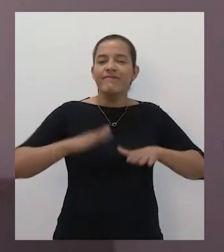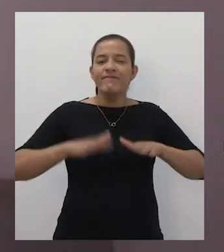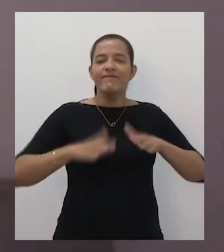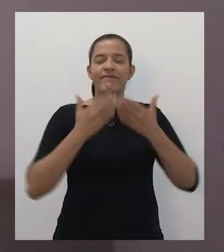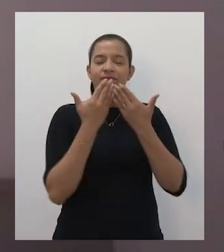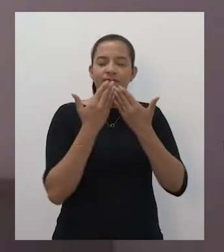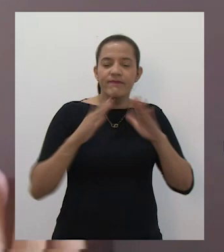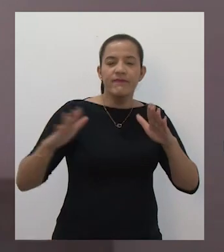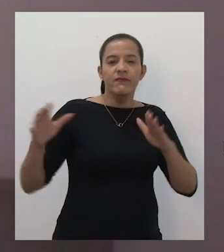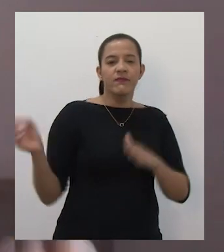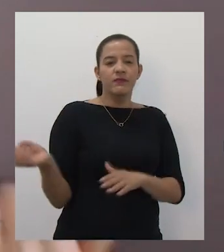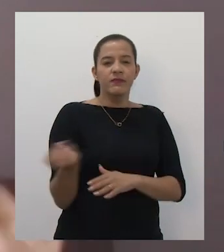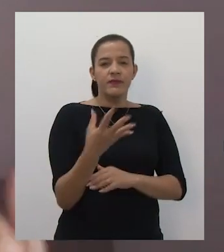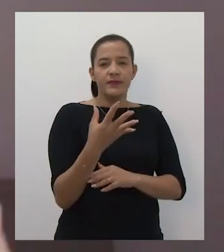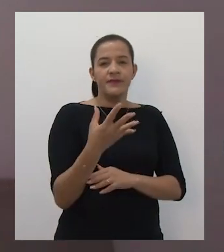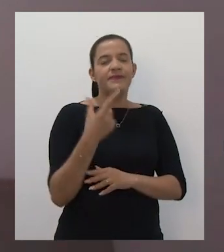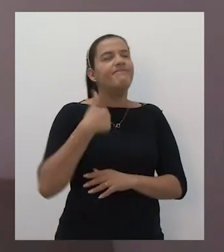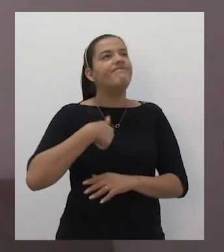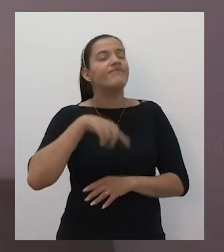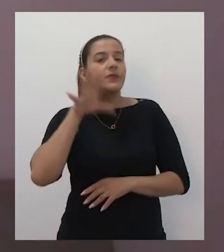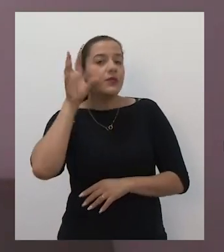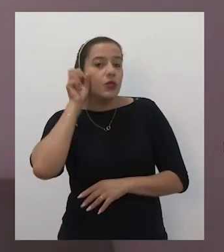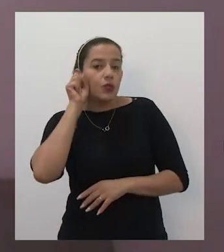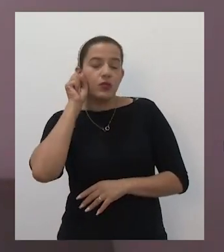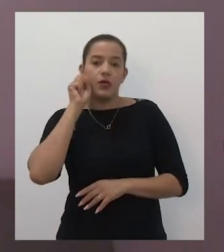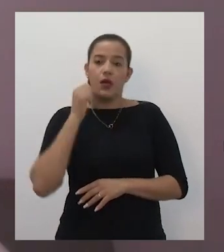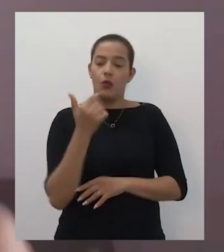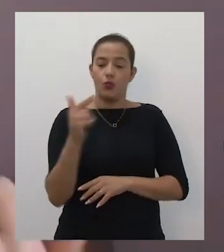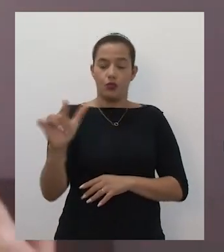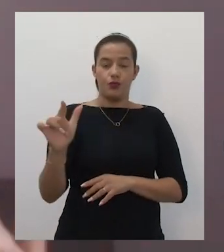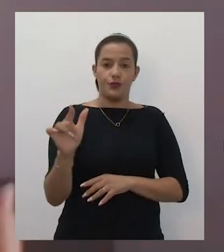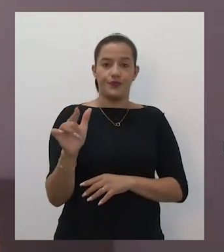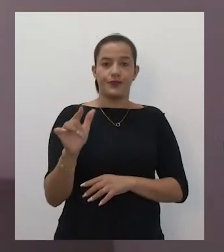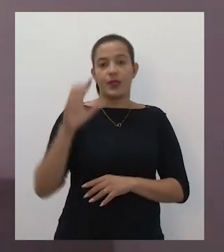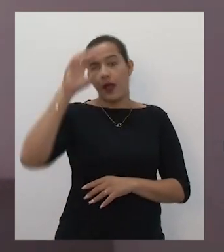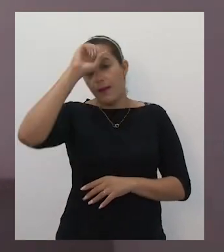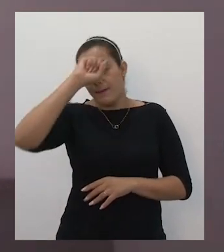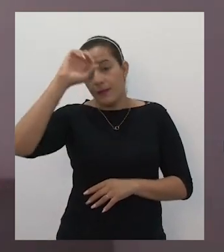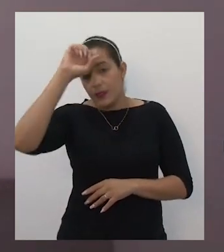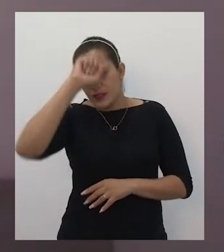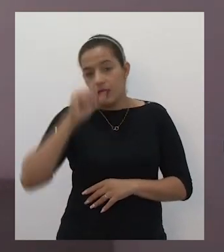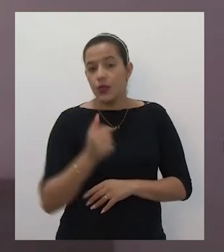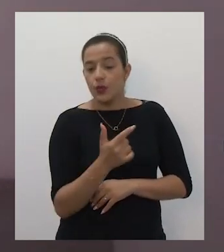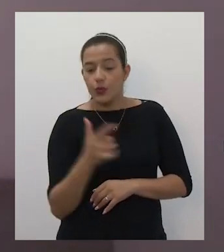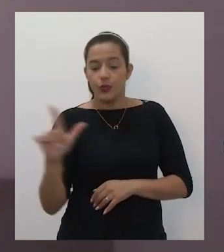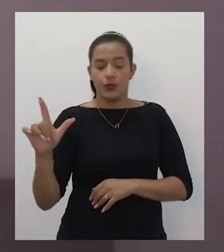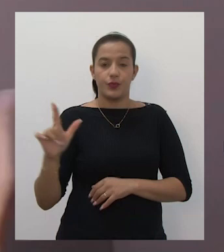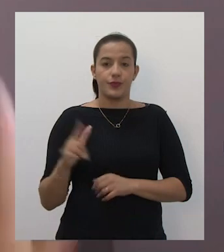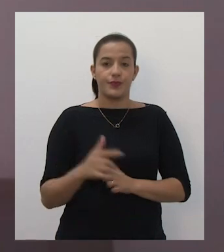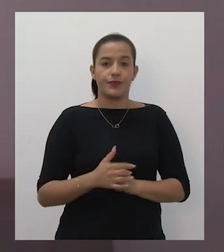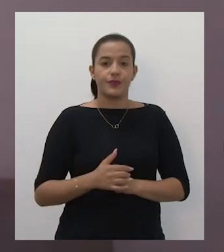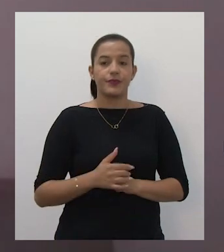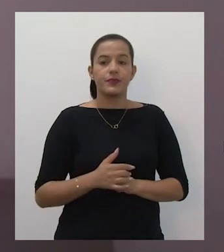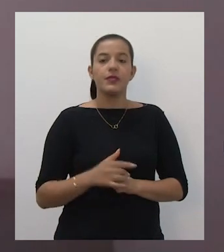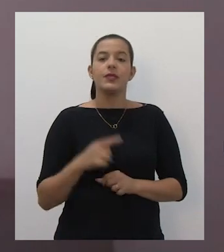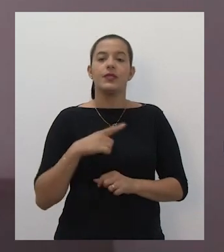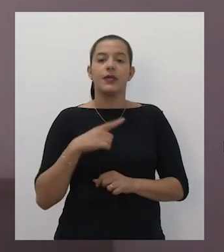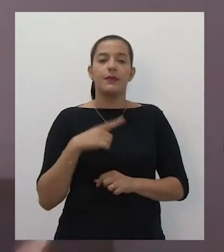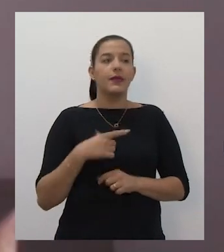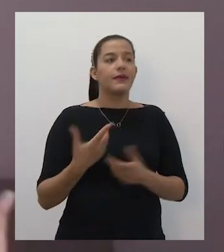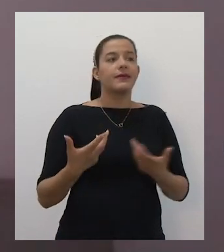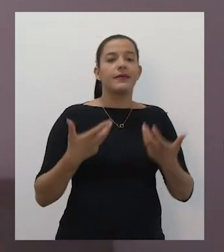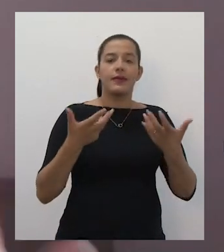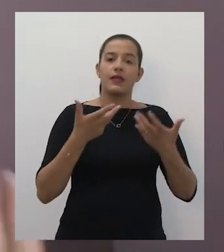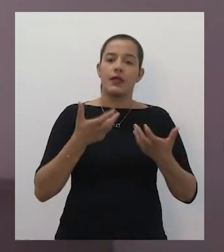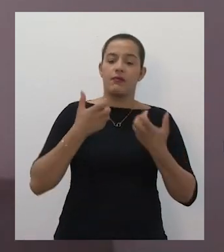novo é estar aberto a escutar o outro, a aprender com o outro e a levar para o outro